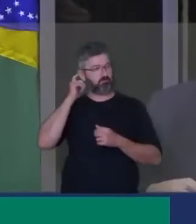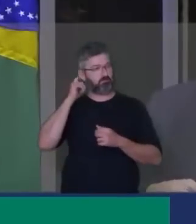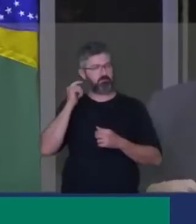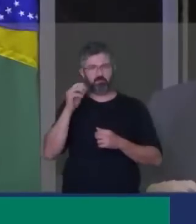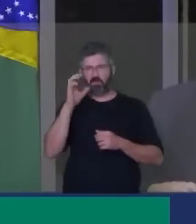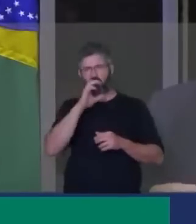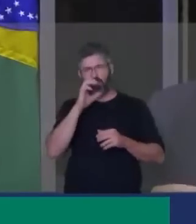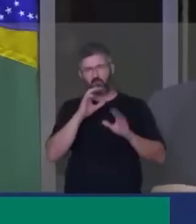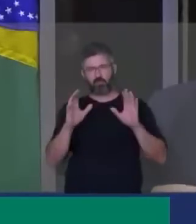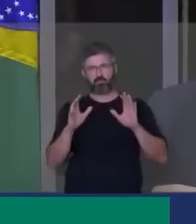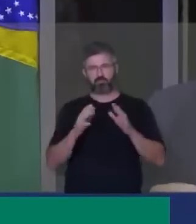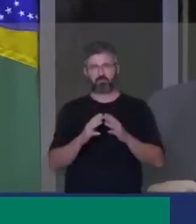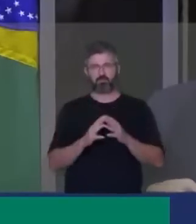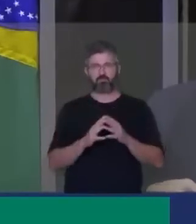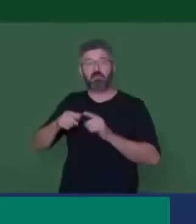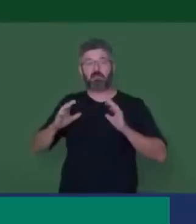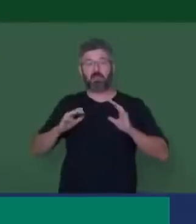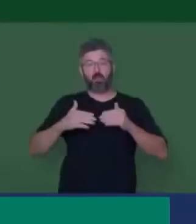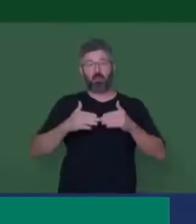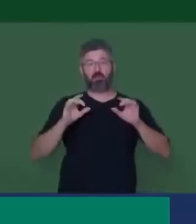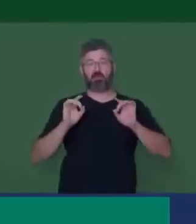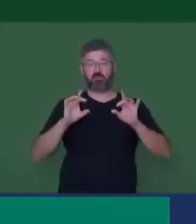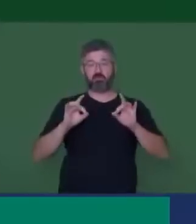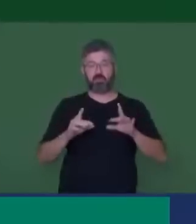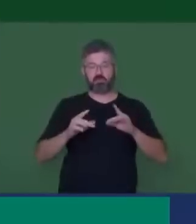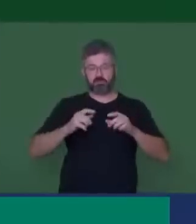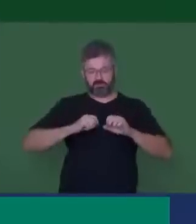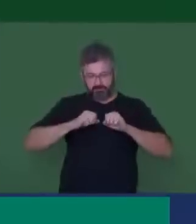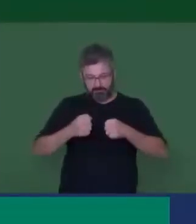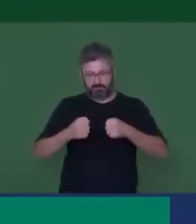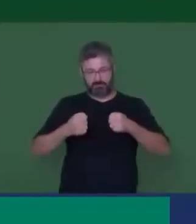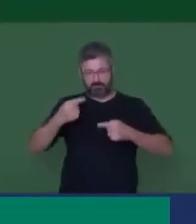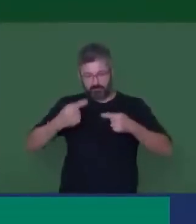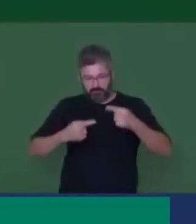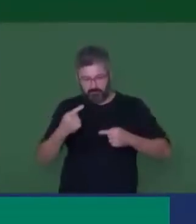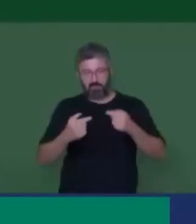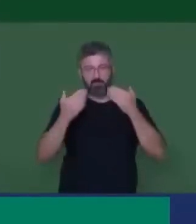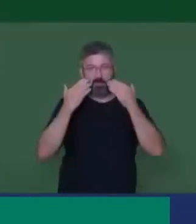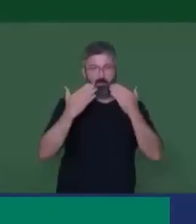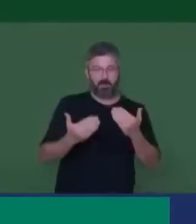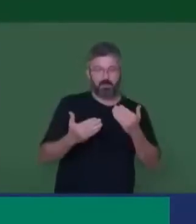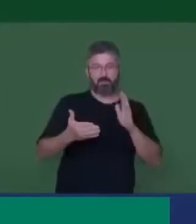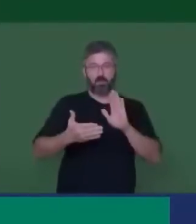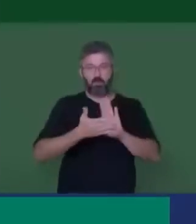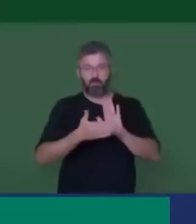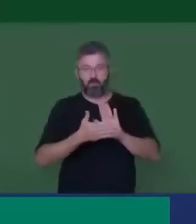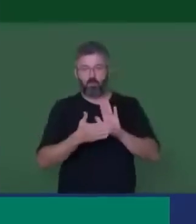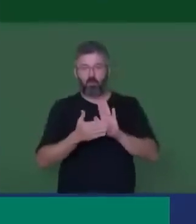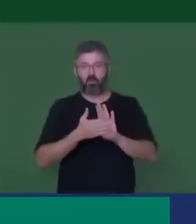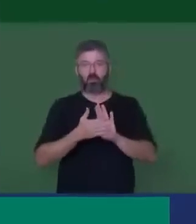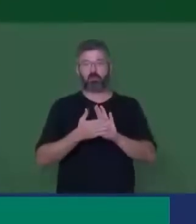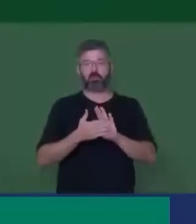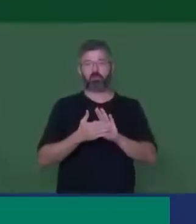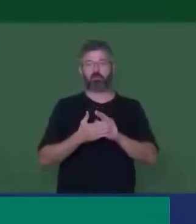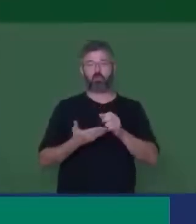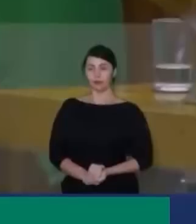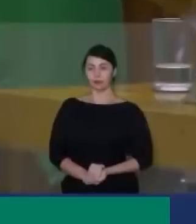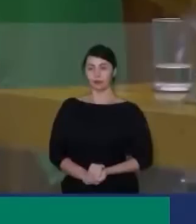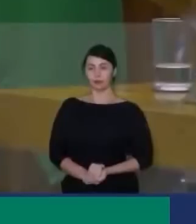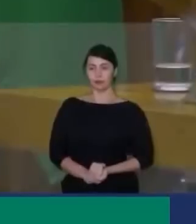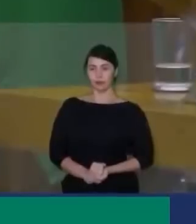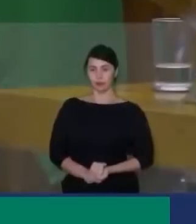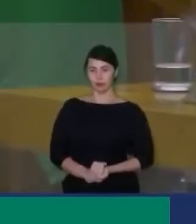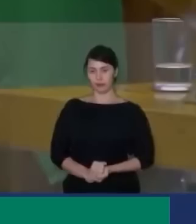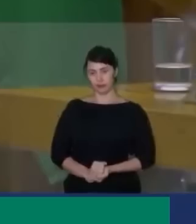375 a favor no segundo turno. Agora os parlamentares irão analisar os destaques, que são os pedidos de alteração no texto